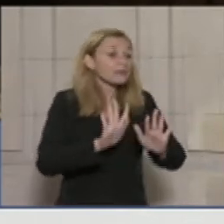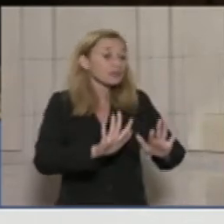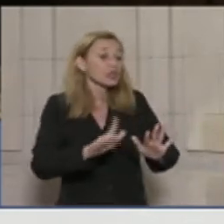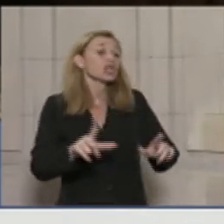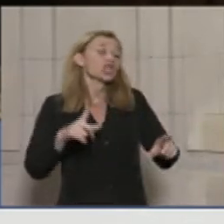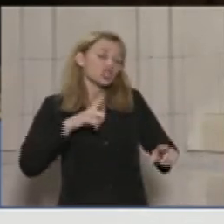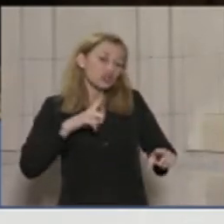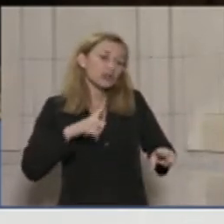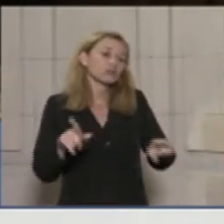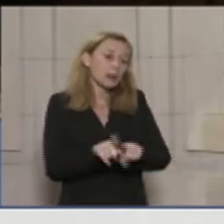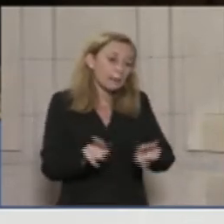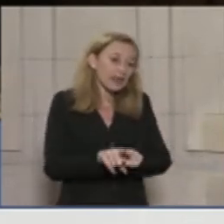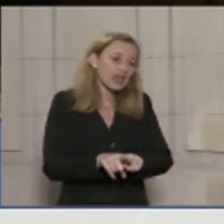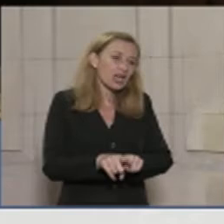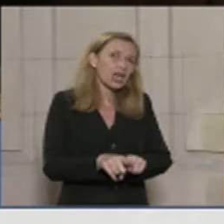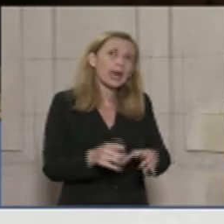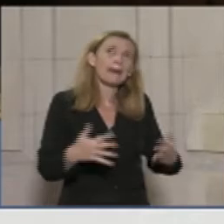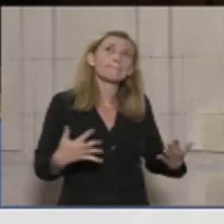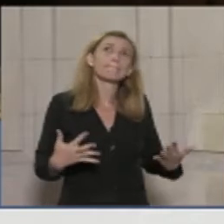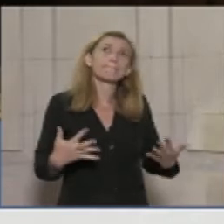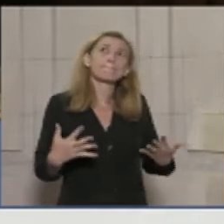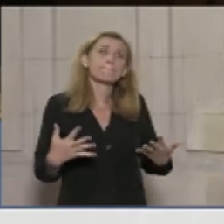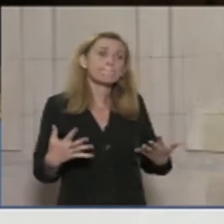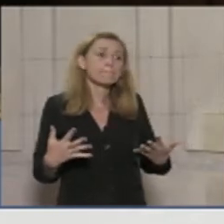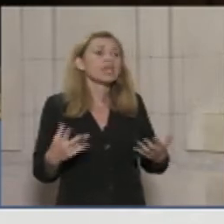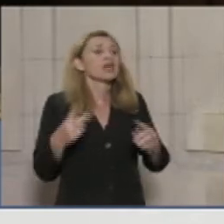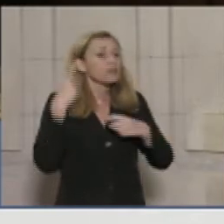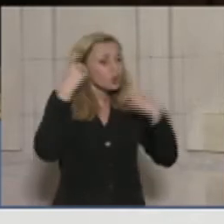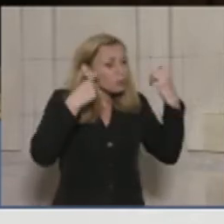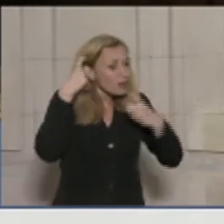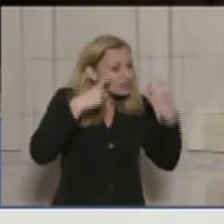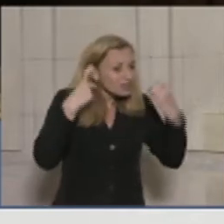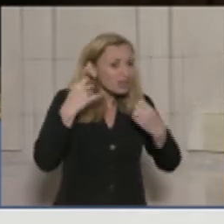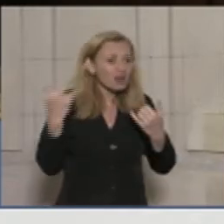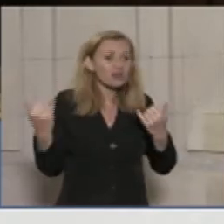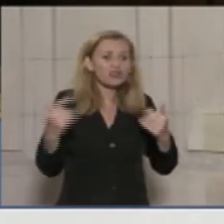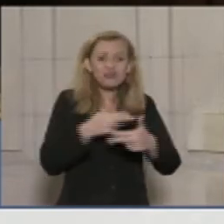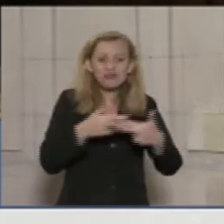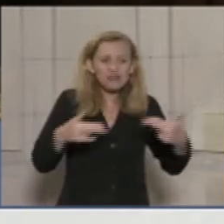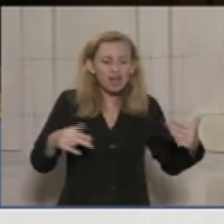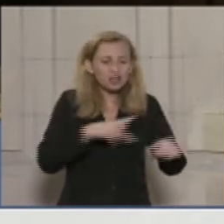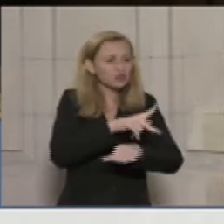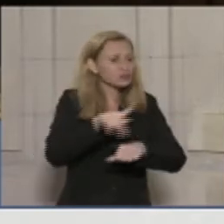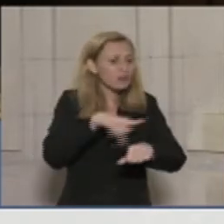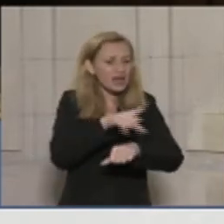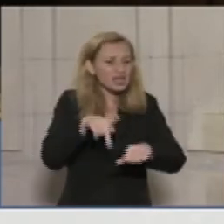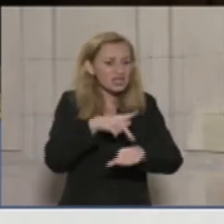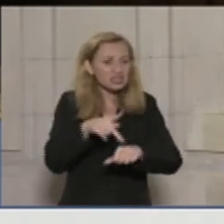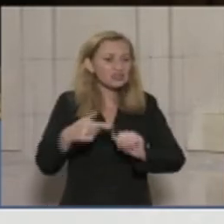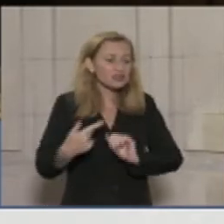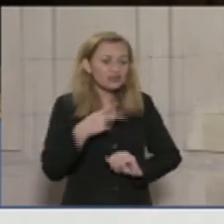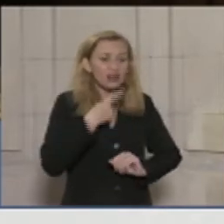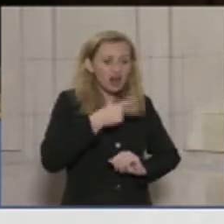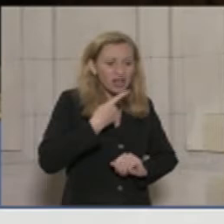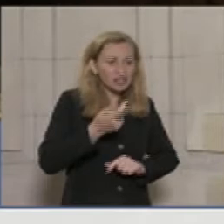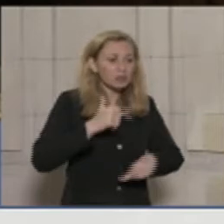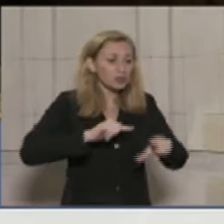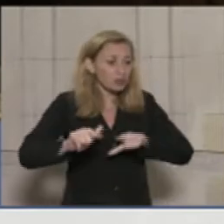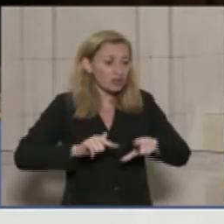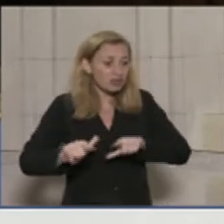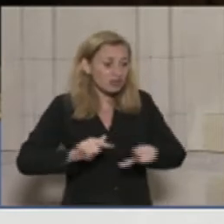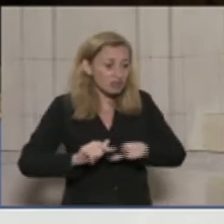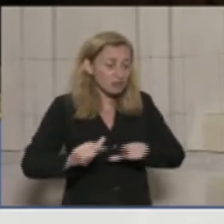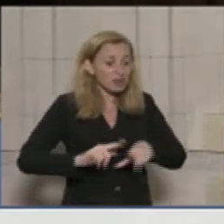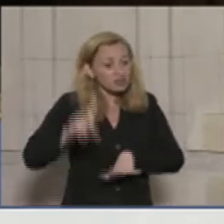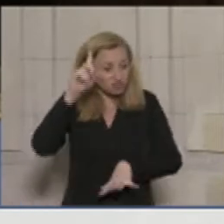tivemos também a preocupação, ouvimos vários países colocar a preocupação dos direitos trabalhistas,